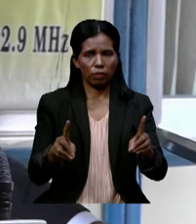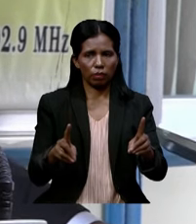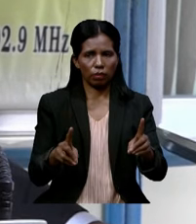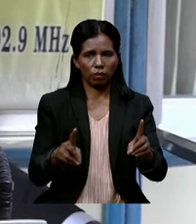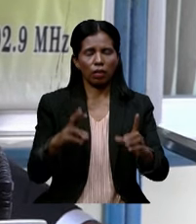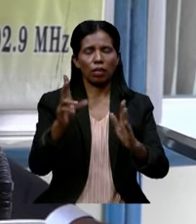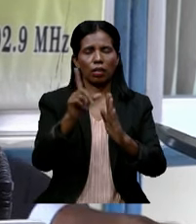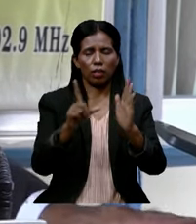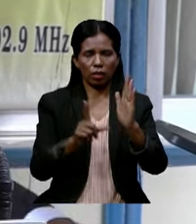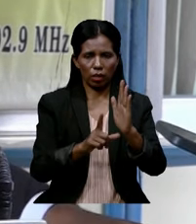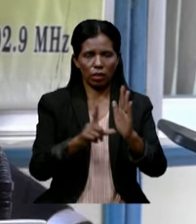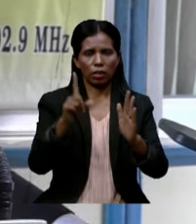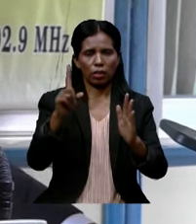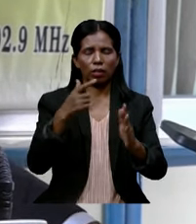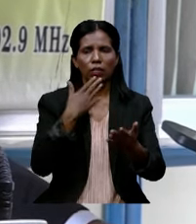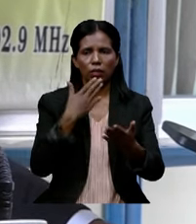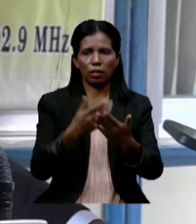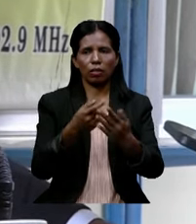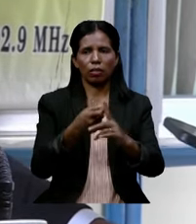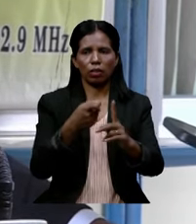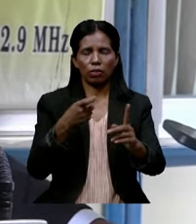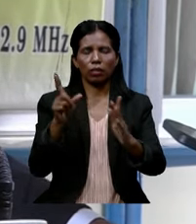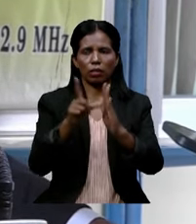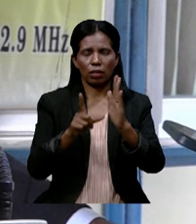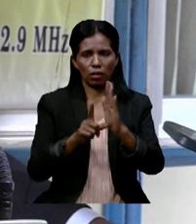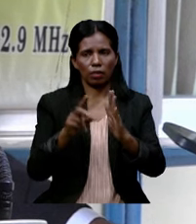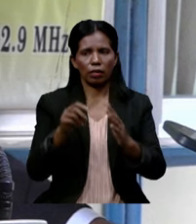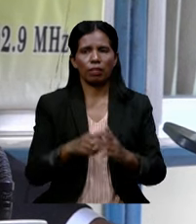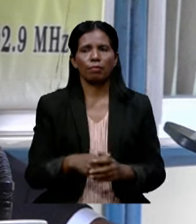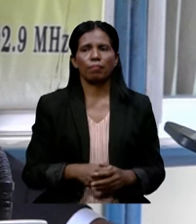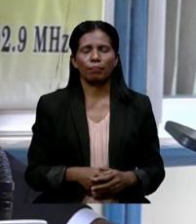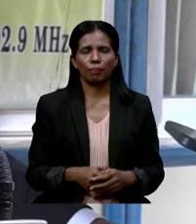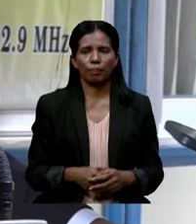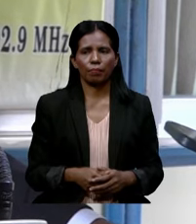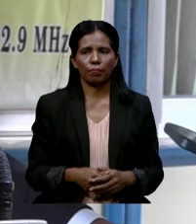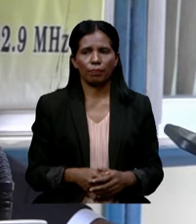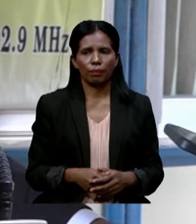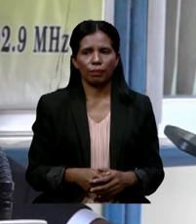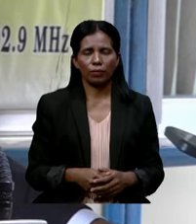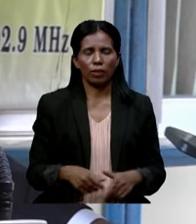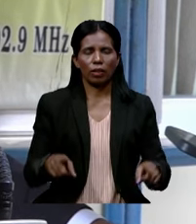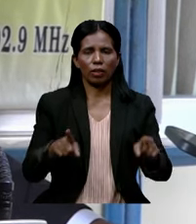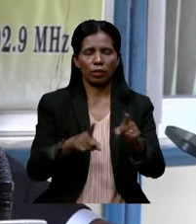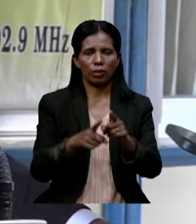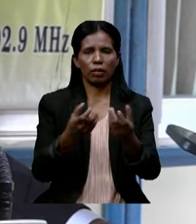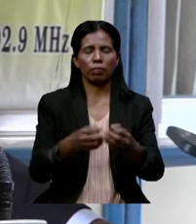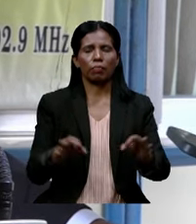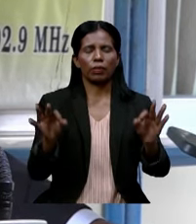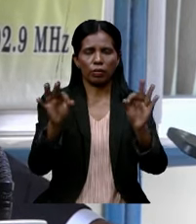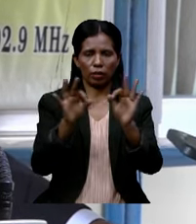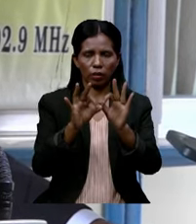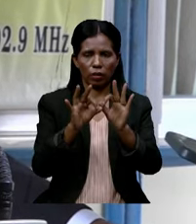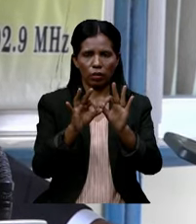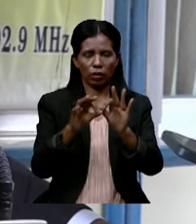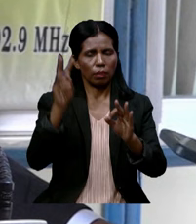resolução ne be que husi lei ne rasi ne idene makanese principal ba